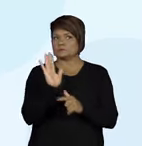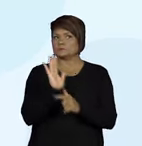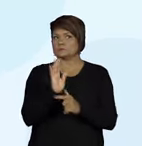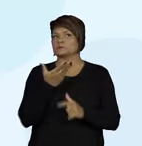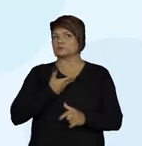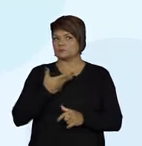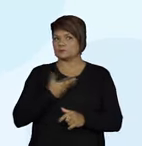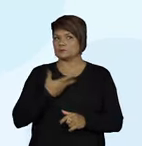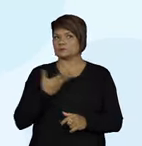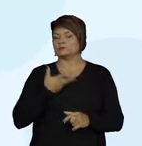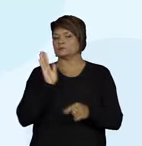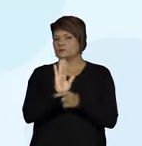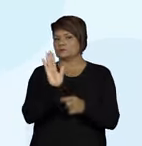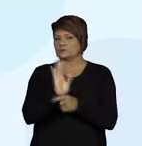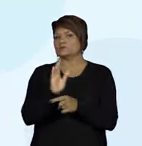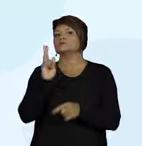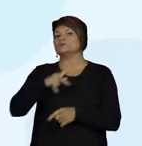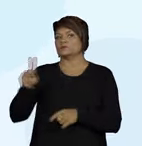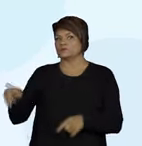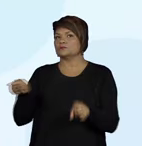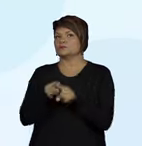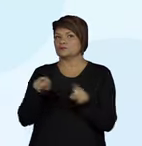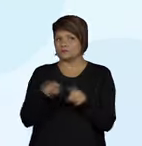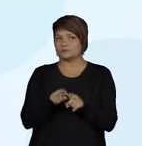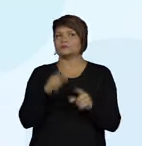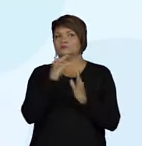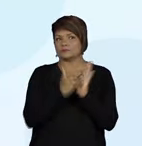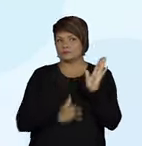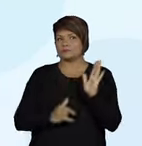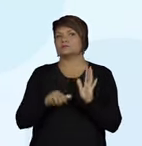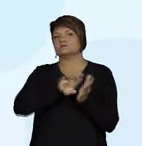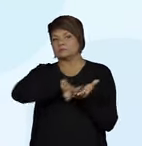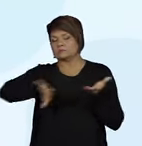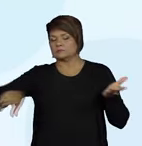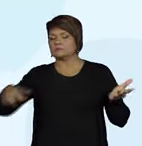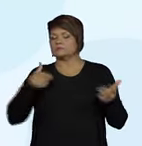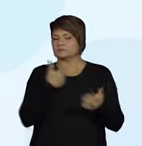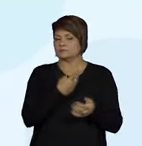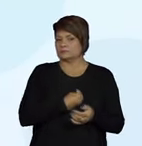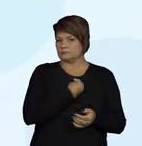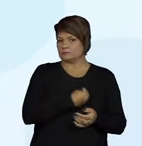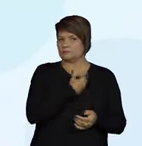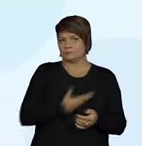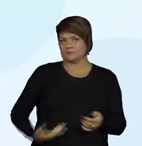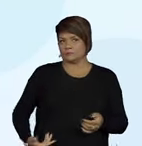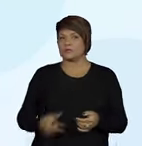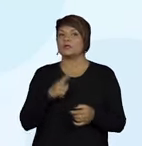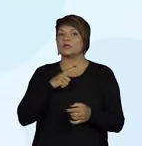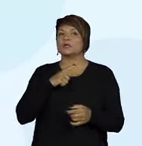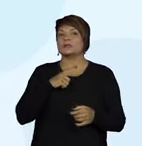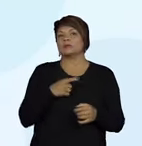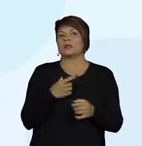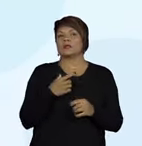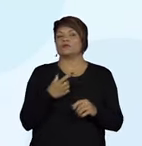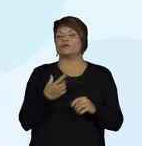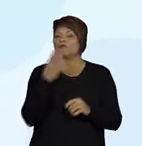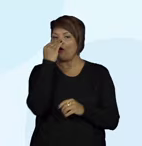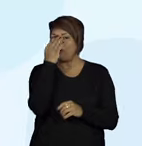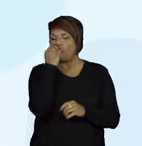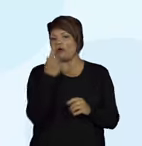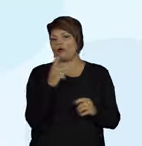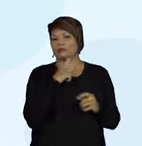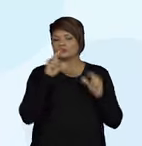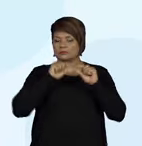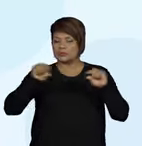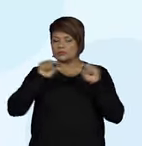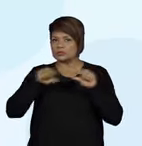pública, fotolegendas, manchetes, leads em notícias, entre outros, considerando a situação comunicativa, o